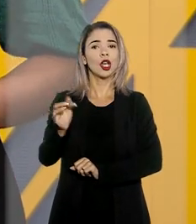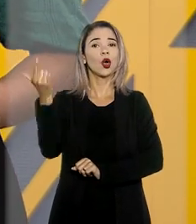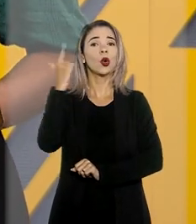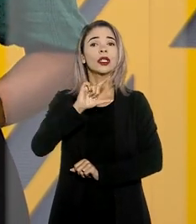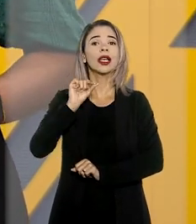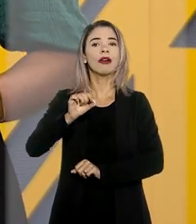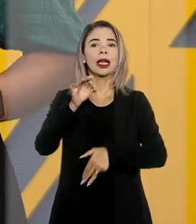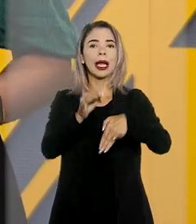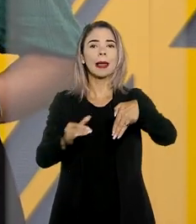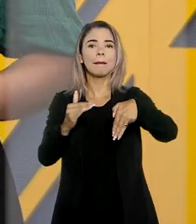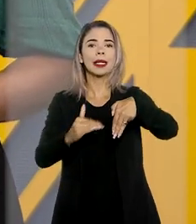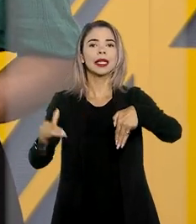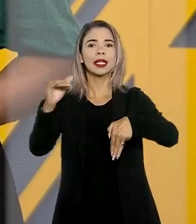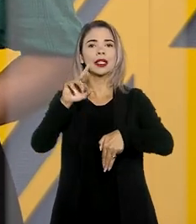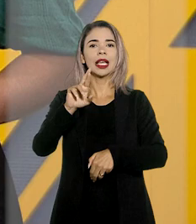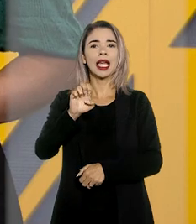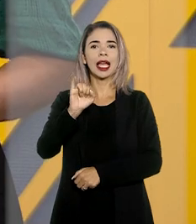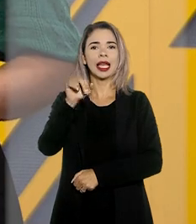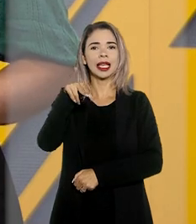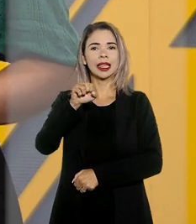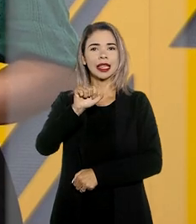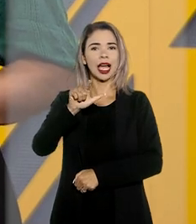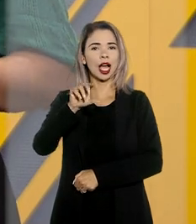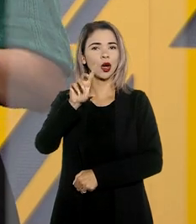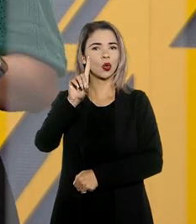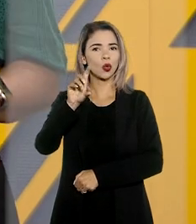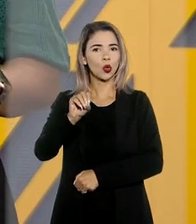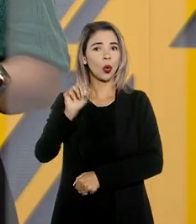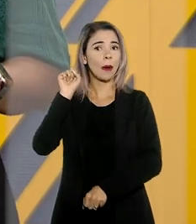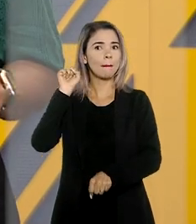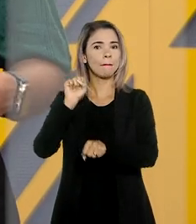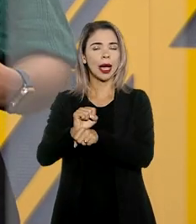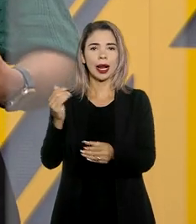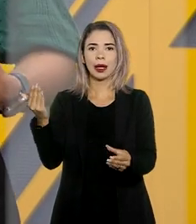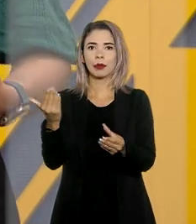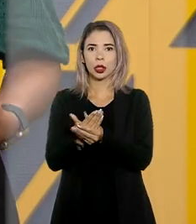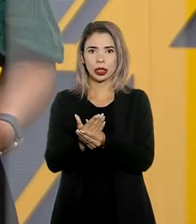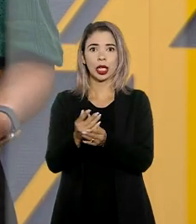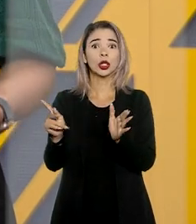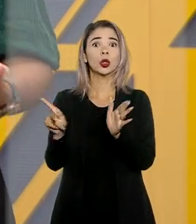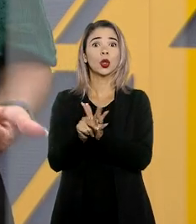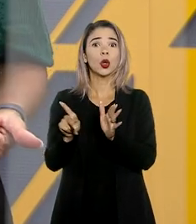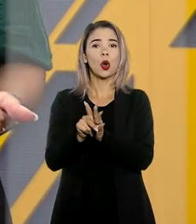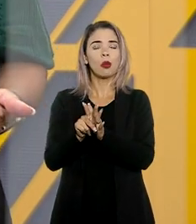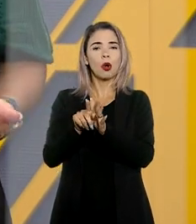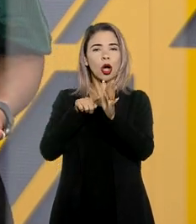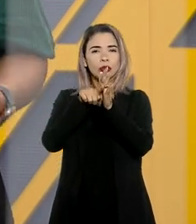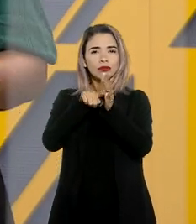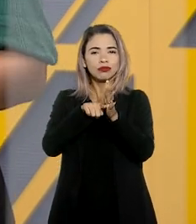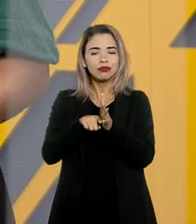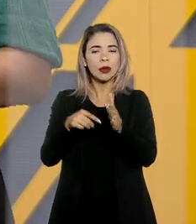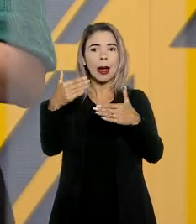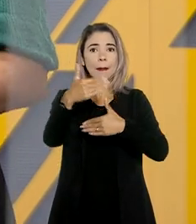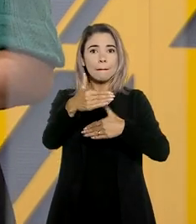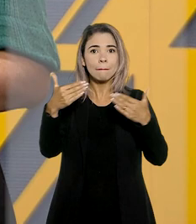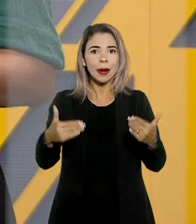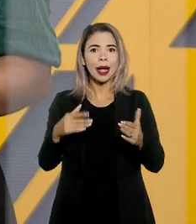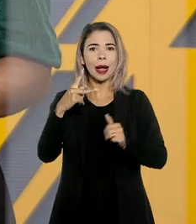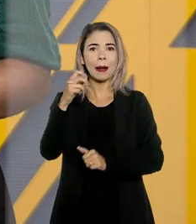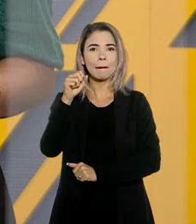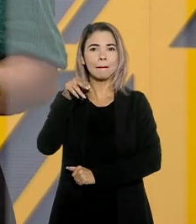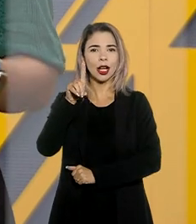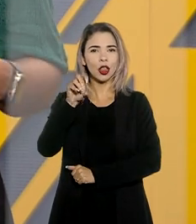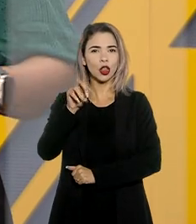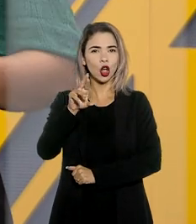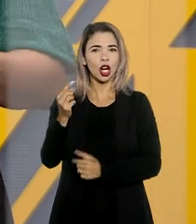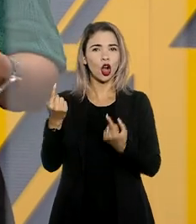Federal levou o ministro Reinaldo Soares da Fonseca a suspender ações penais oriundas da Operação Caixa de